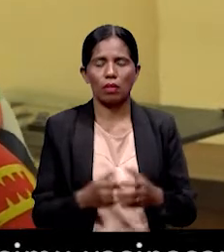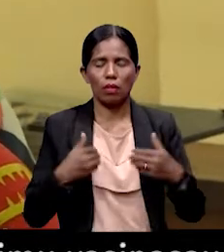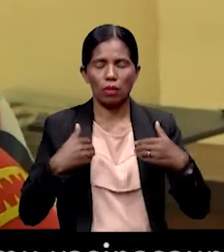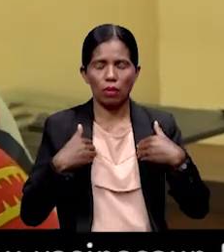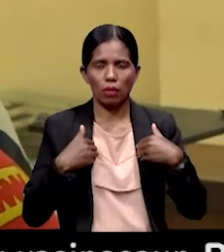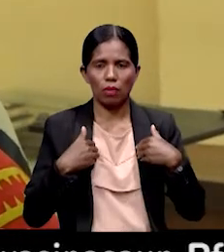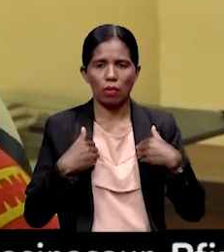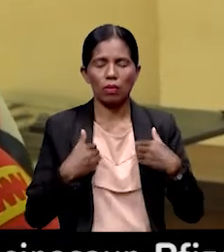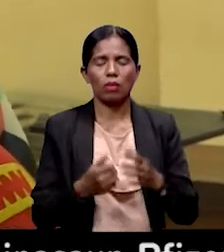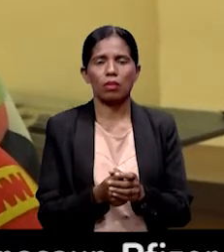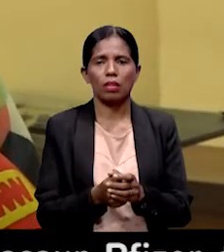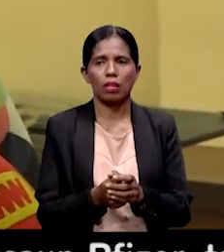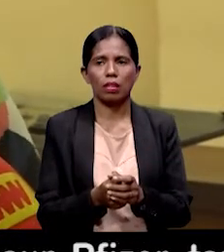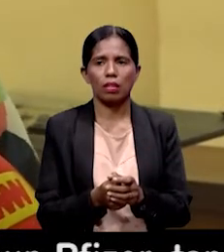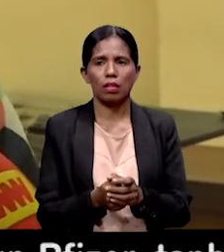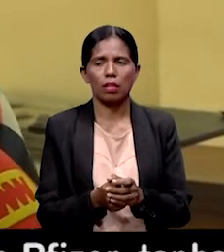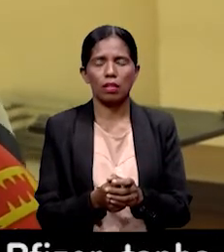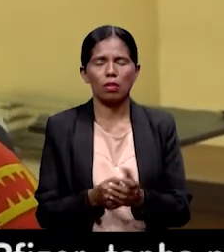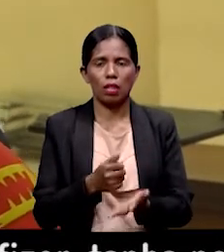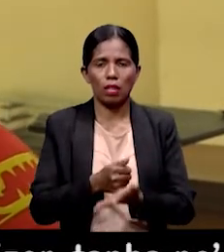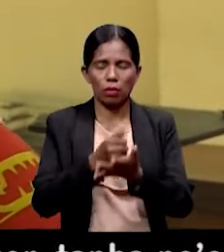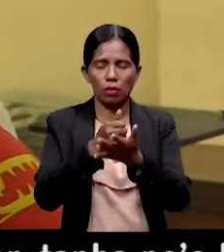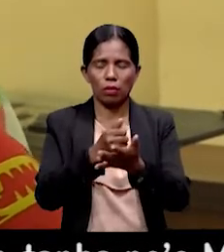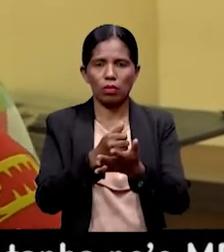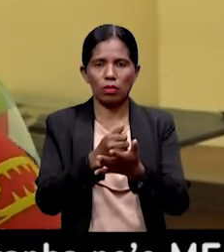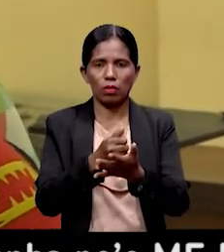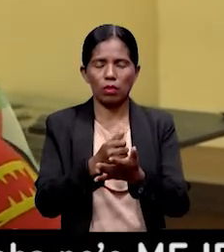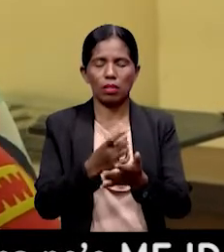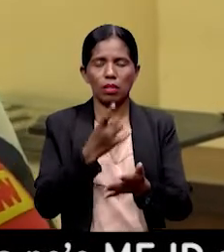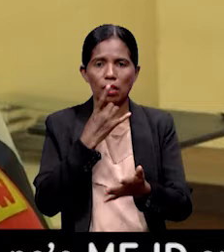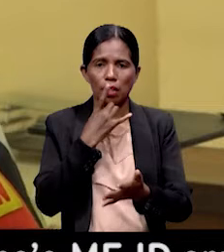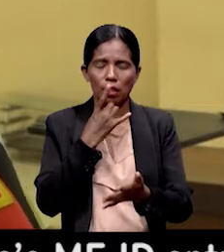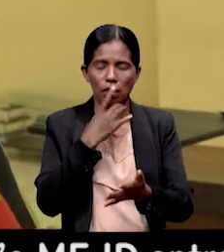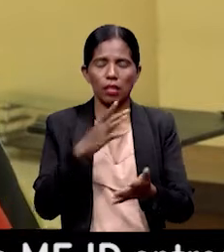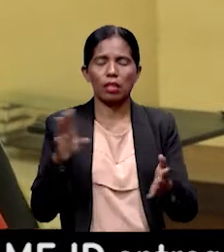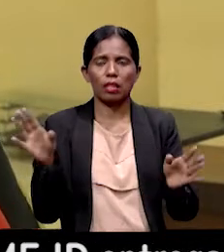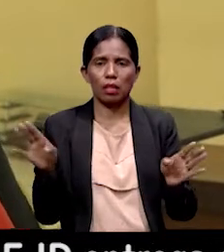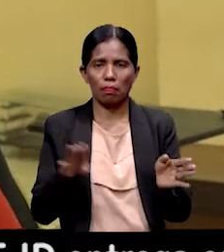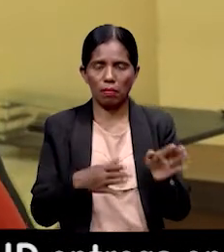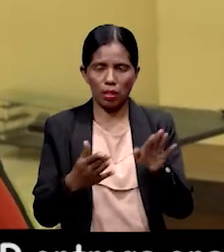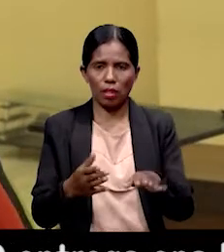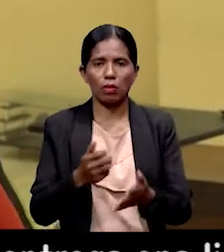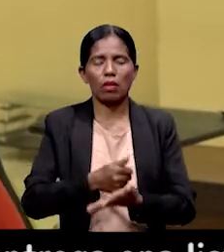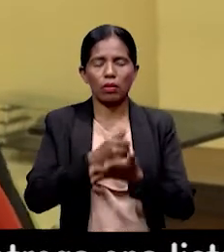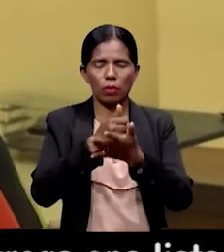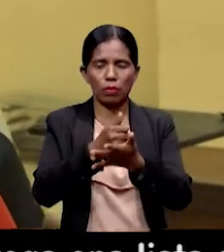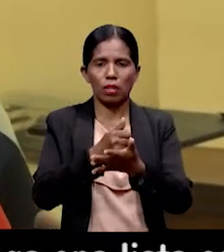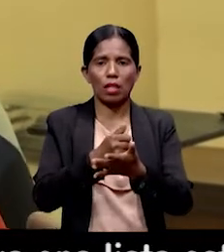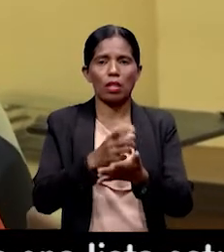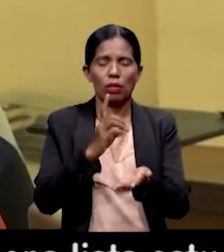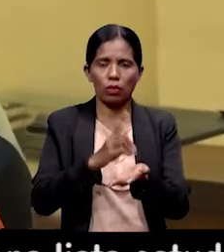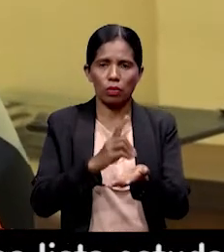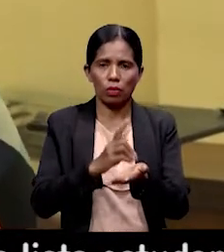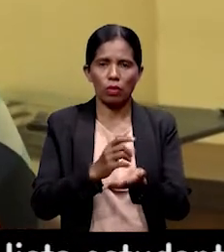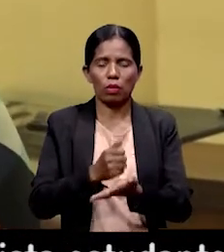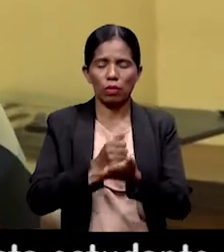kapasidade atau bela atende de momento ahi iha central mate. Atau ne facilita Saudi sira bele